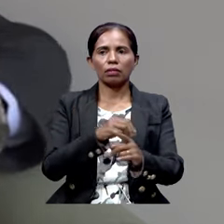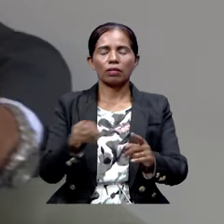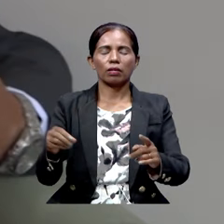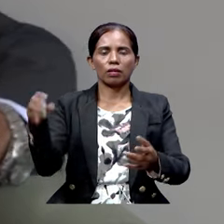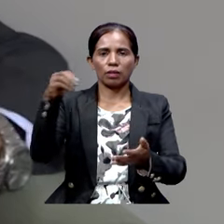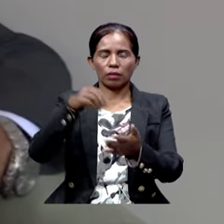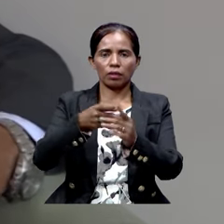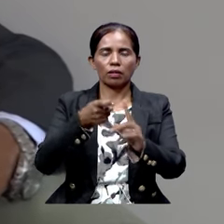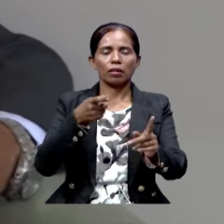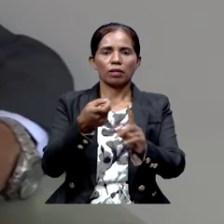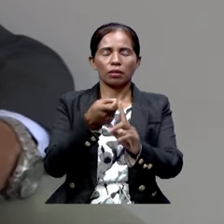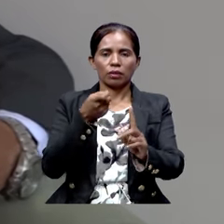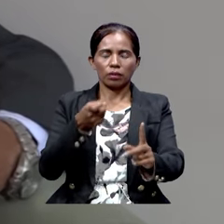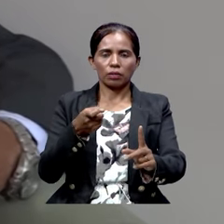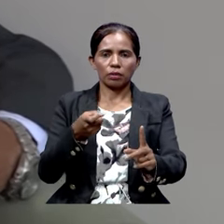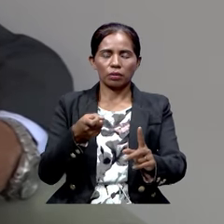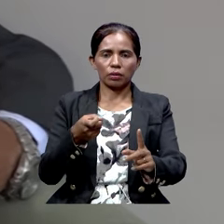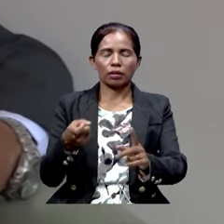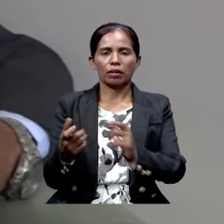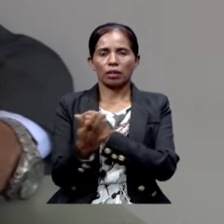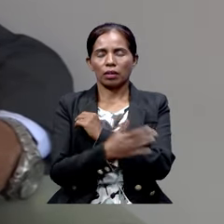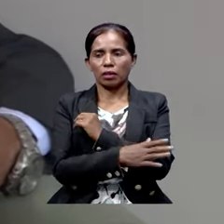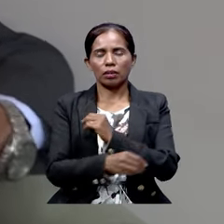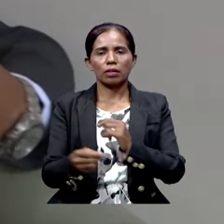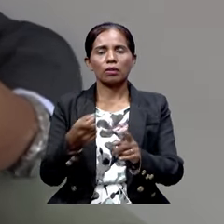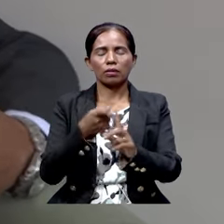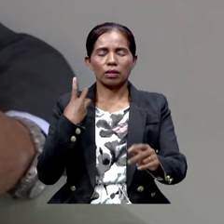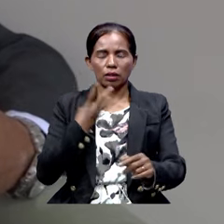investimento na pema mai usi externo nian, né,